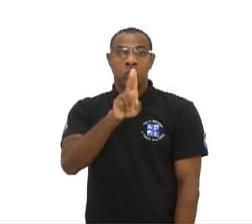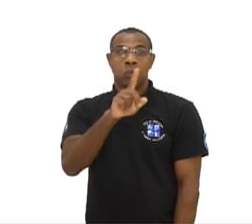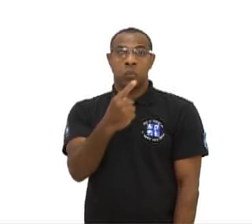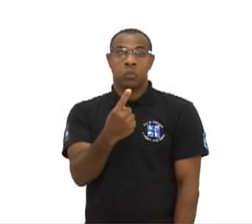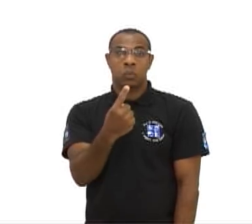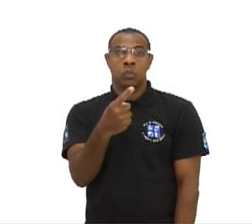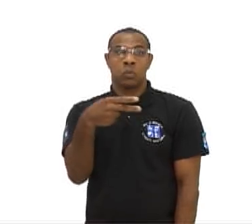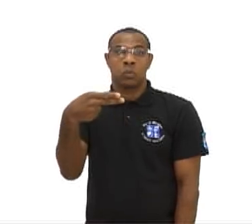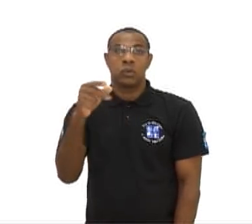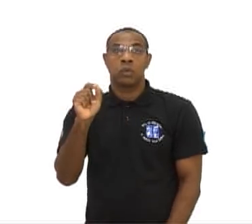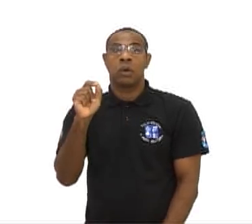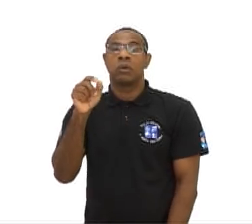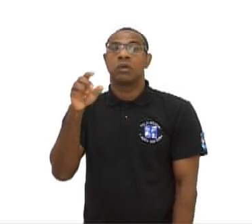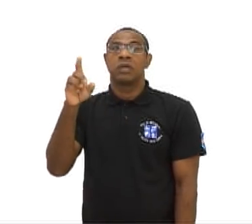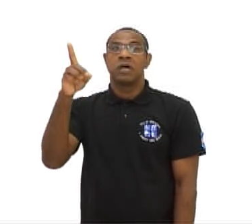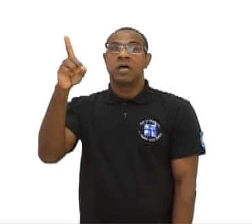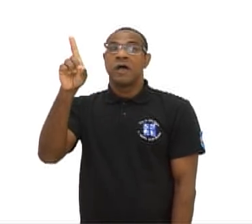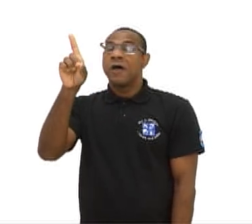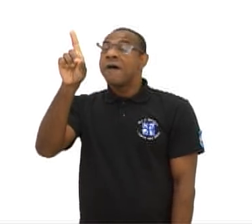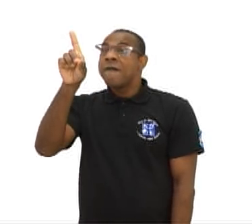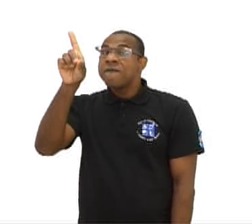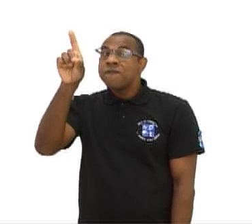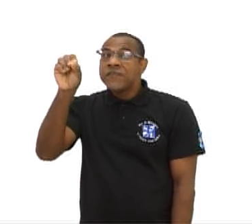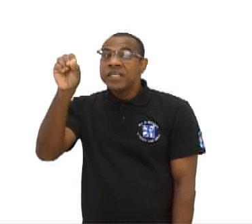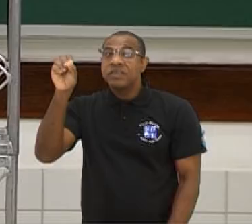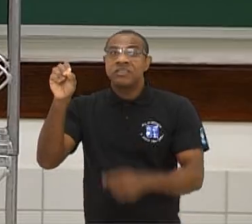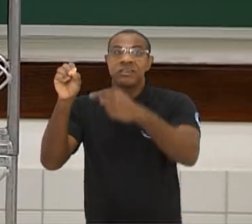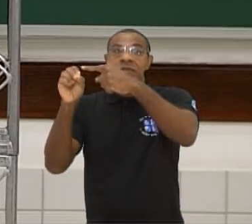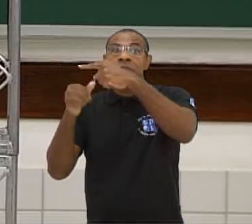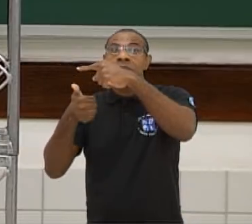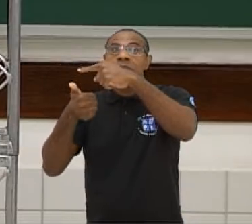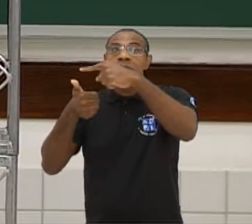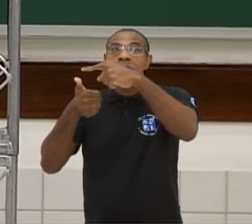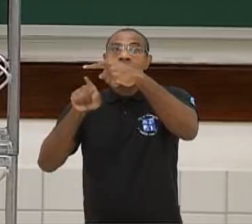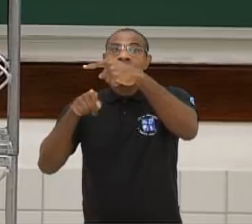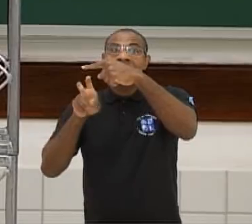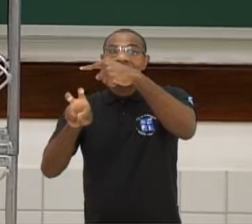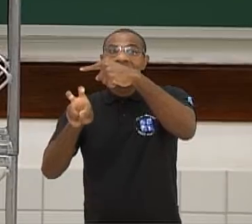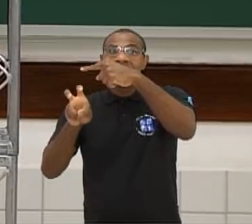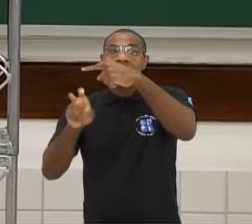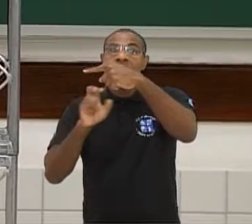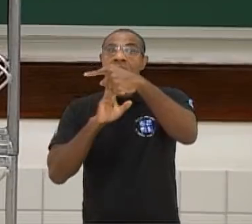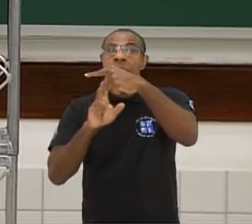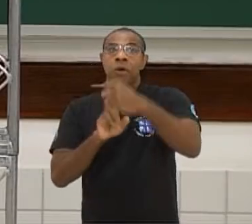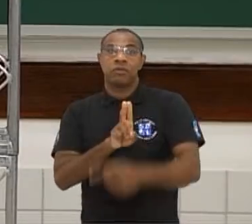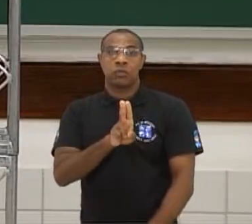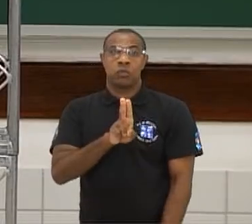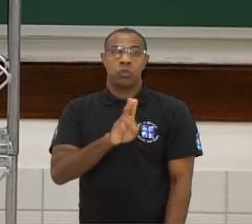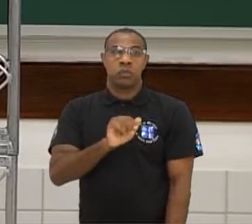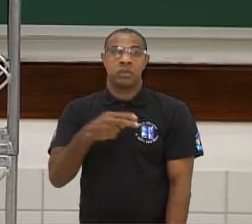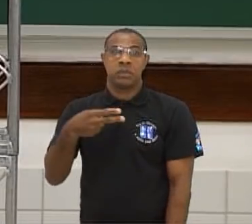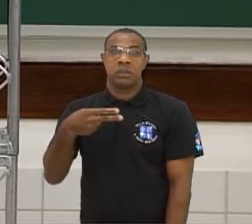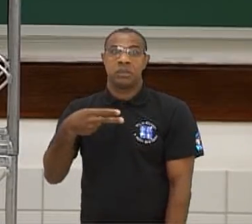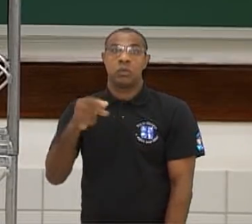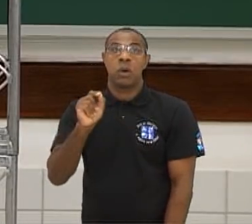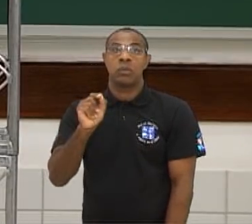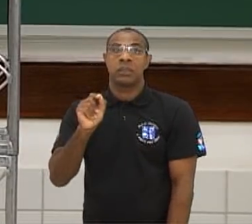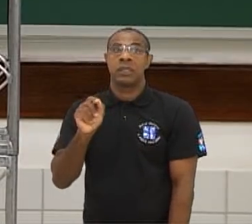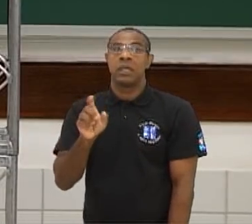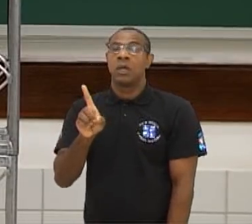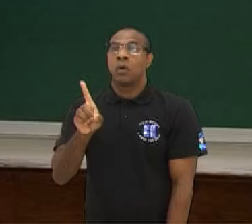seria 13,3 volts, certo? Essa não é uma proporção